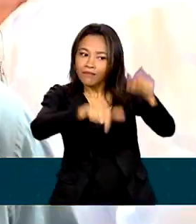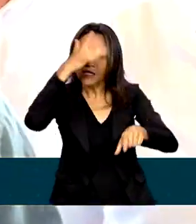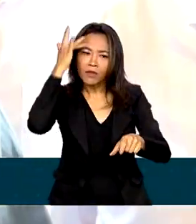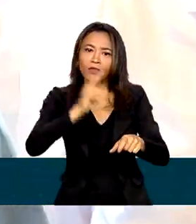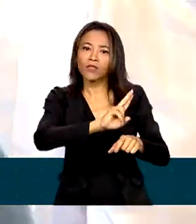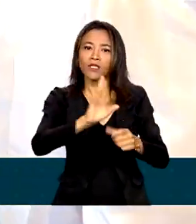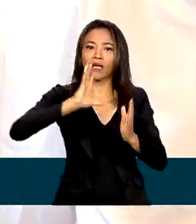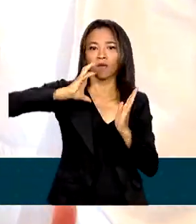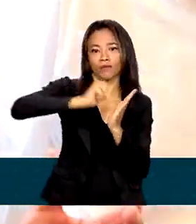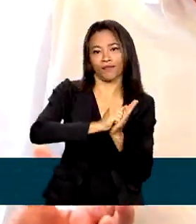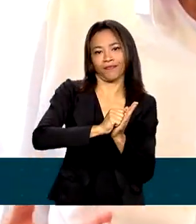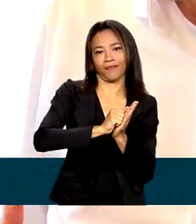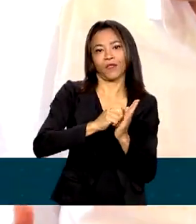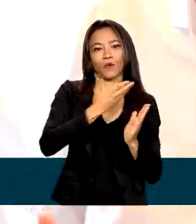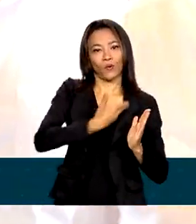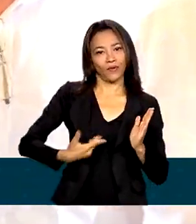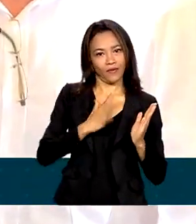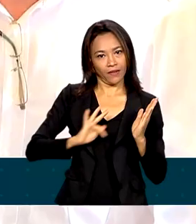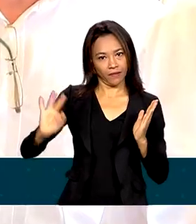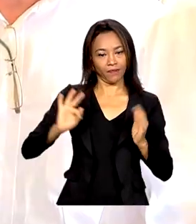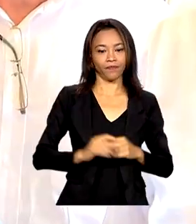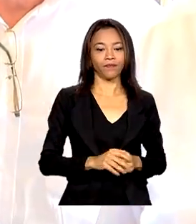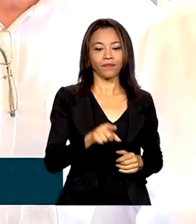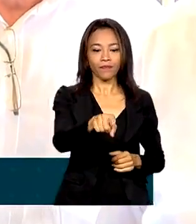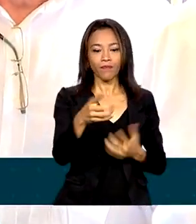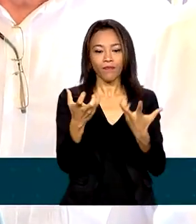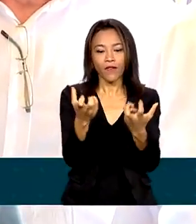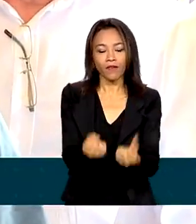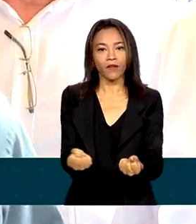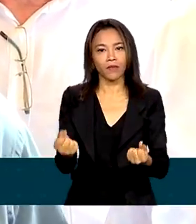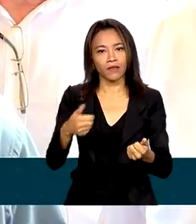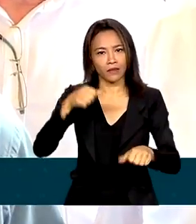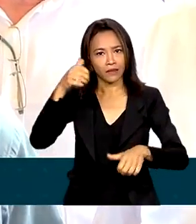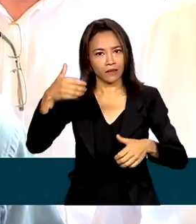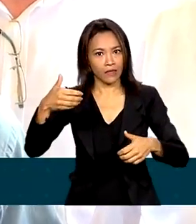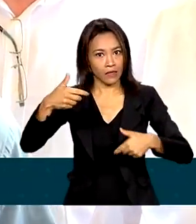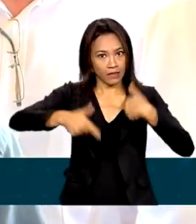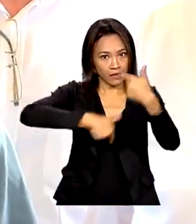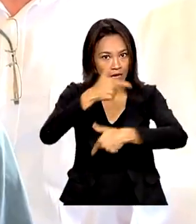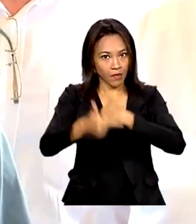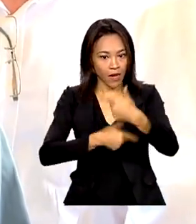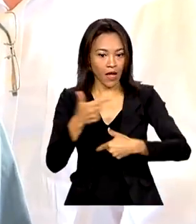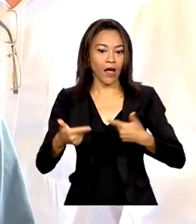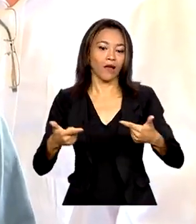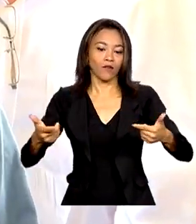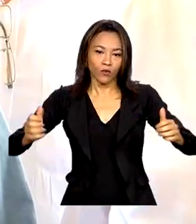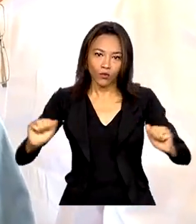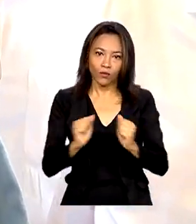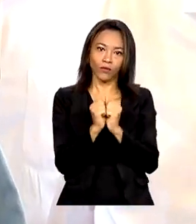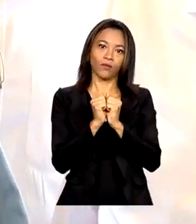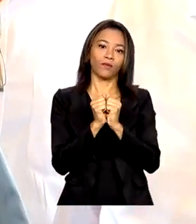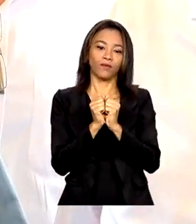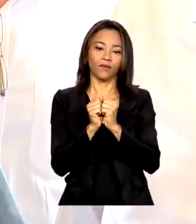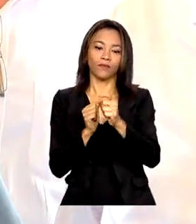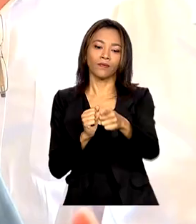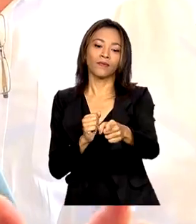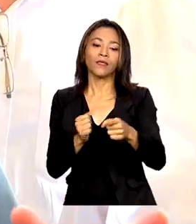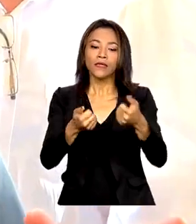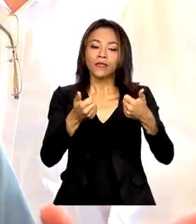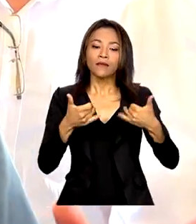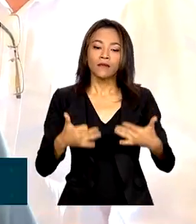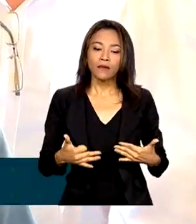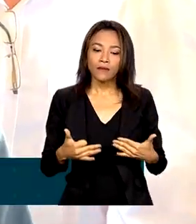cadastro único. Nós queremos fazer um projeto conjunto. O MDA, hortas comunitárias, produção de